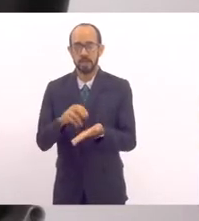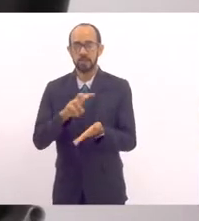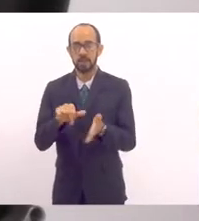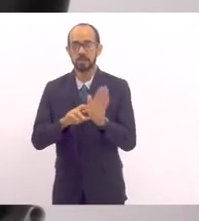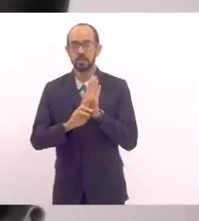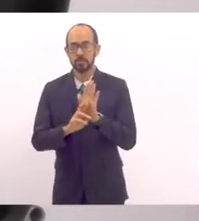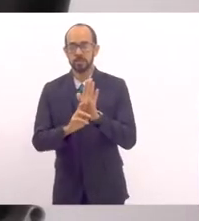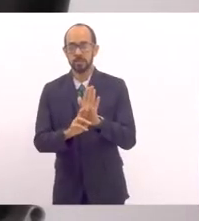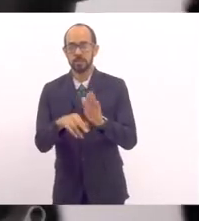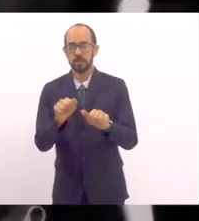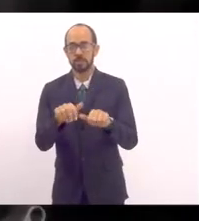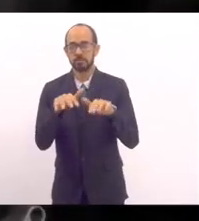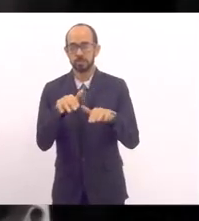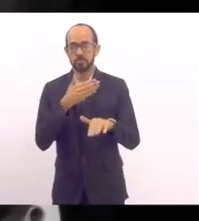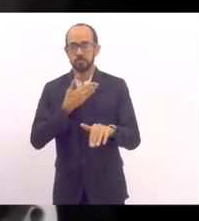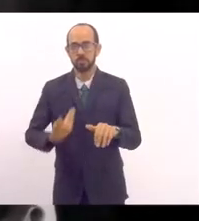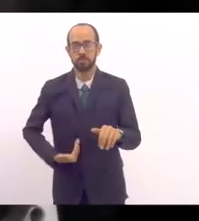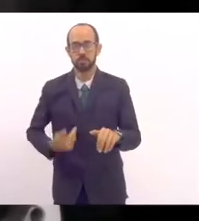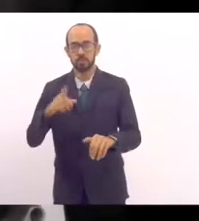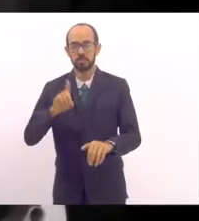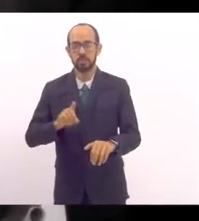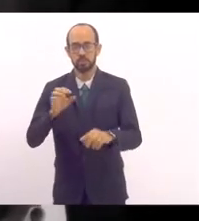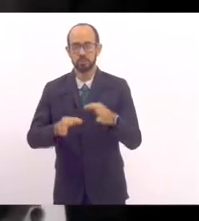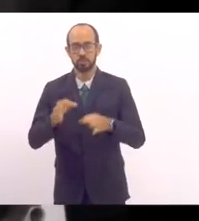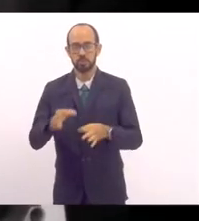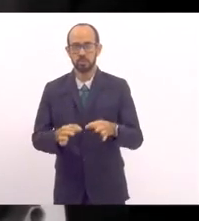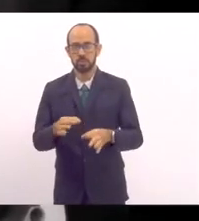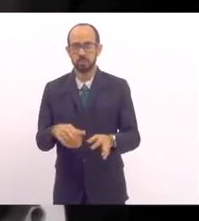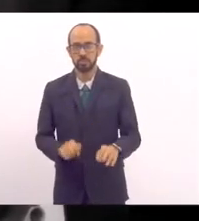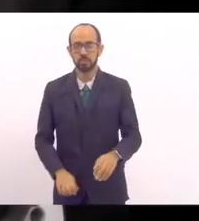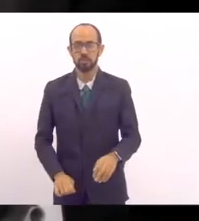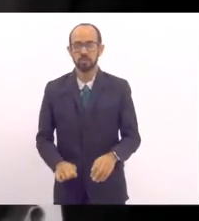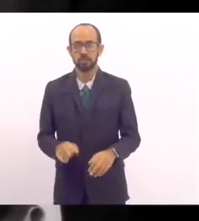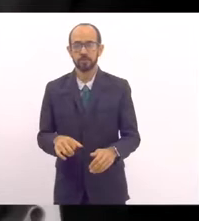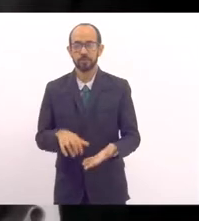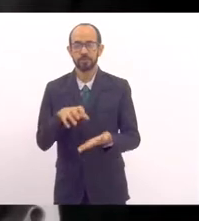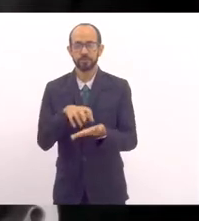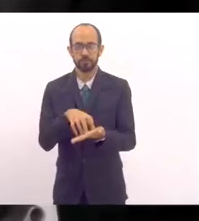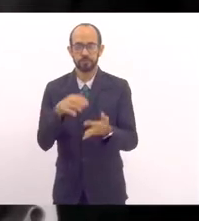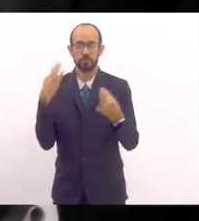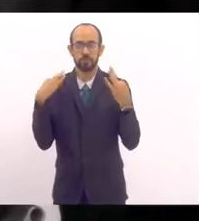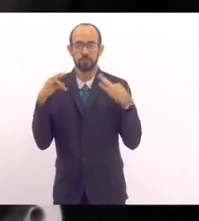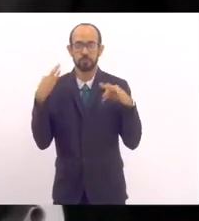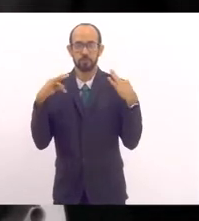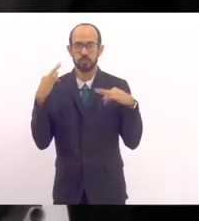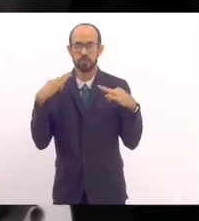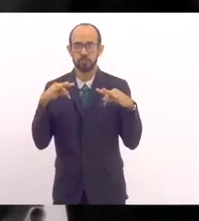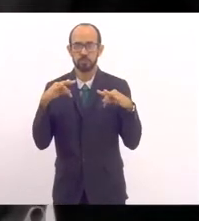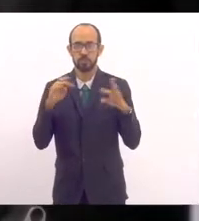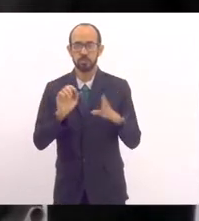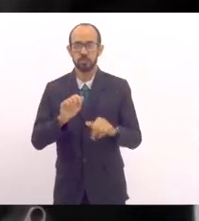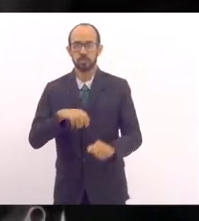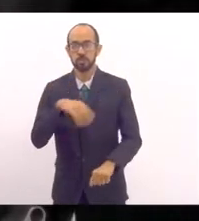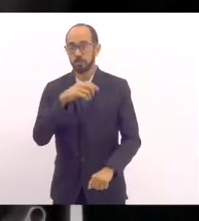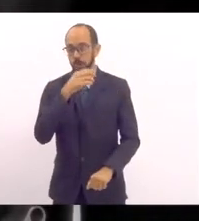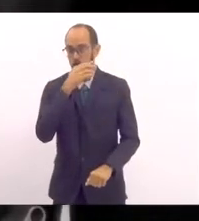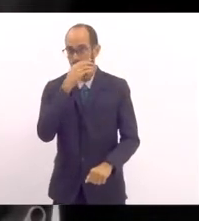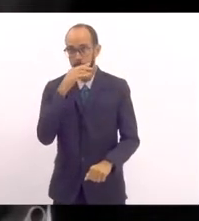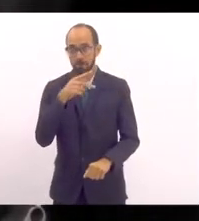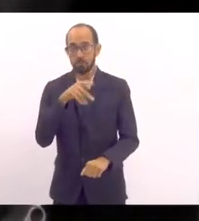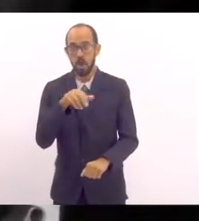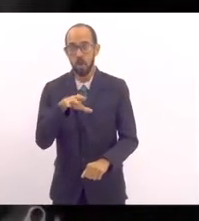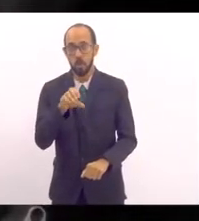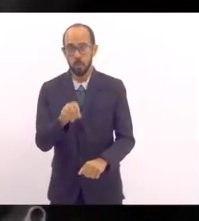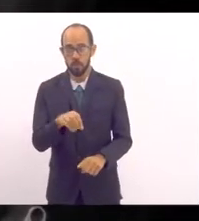na audiência pública pelo nosso diretor jurídico da Turis Rio, o doutor Paulo, e favor avisar a